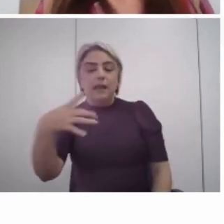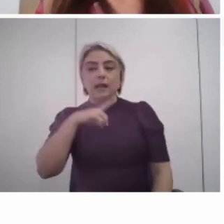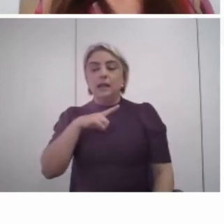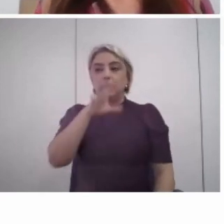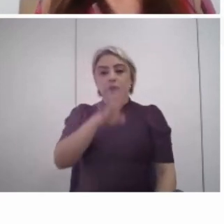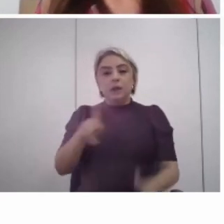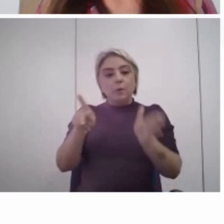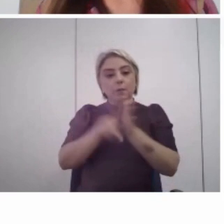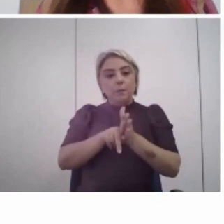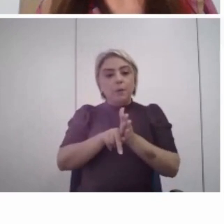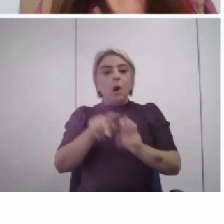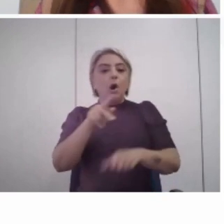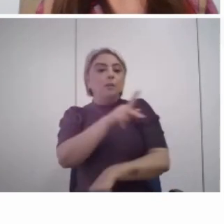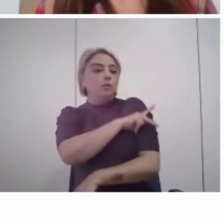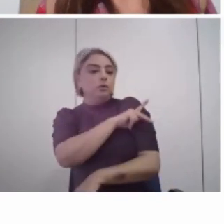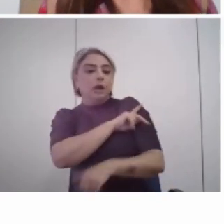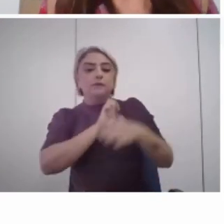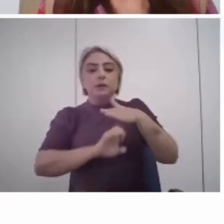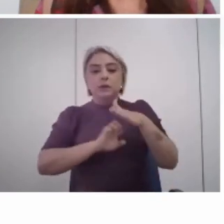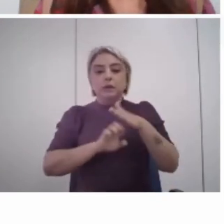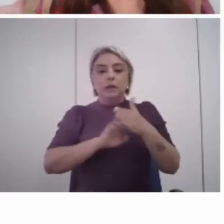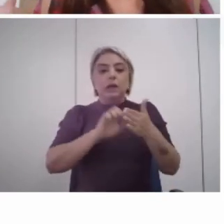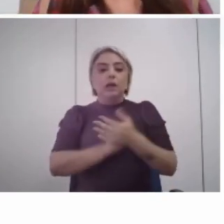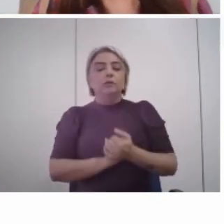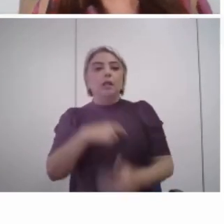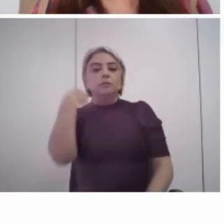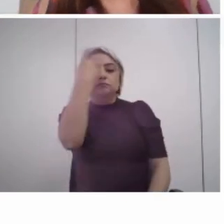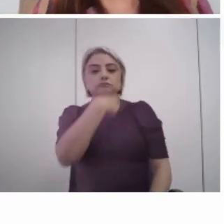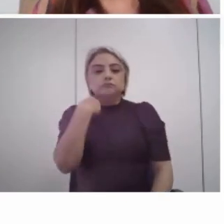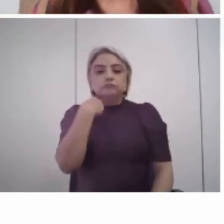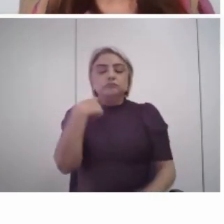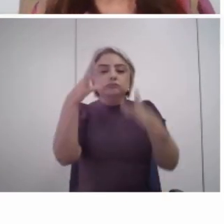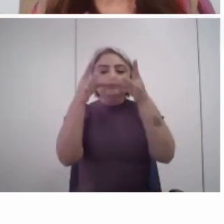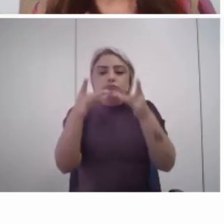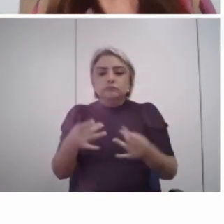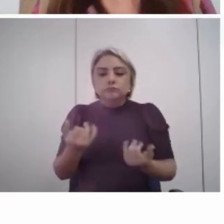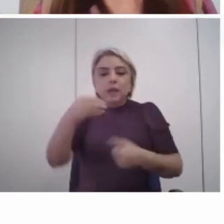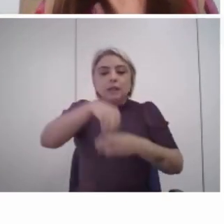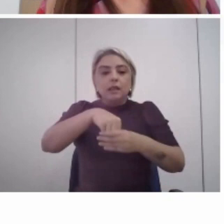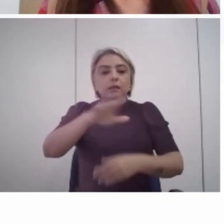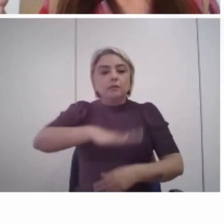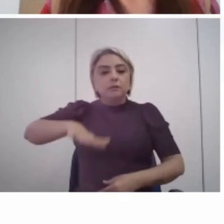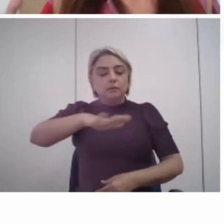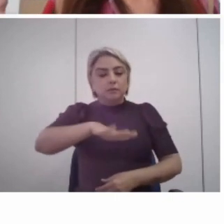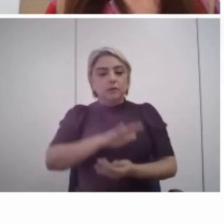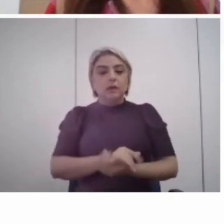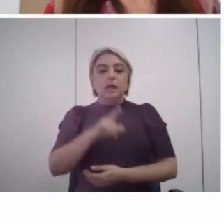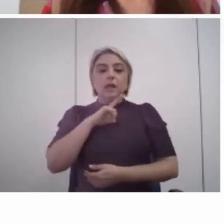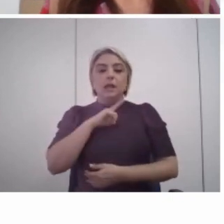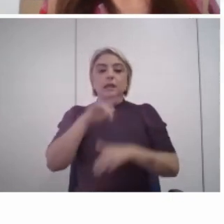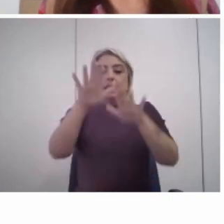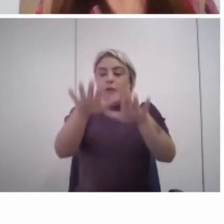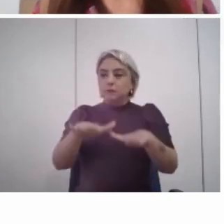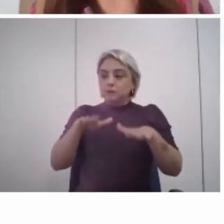que o próprio empregador cria, como, por exemplo, as de jornada, de informações específicas do ambiente de trabalho, né, e a gente tem os eventos